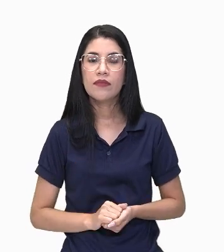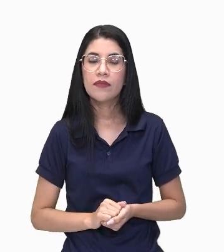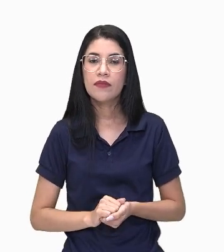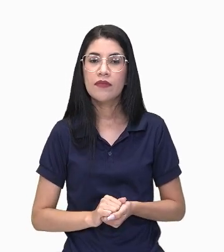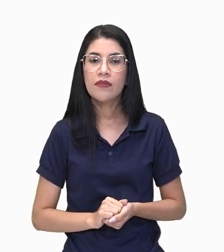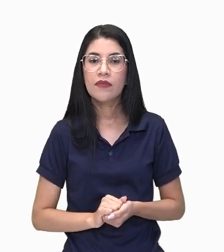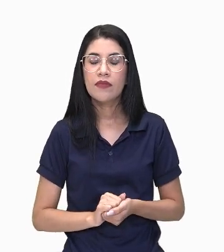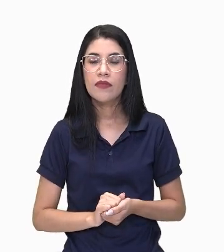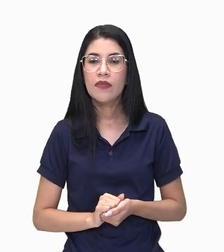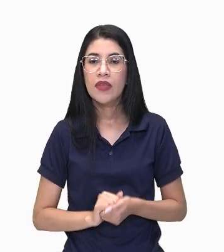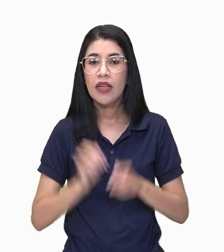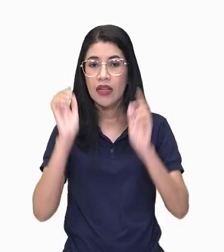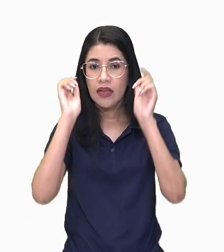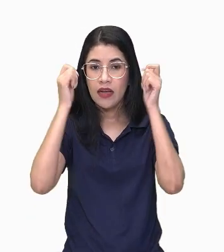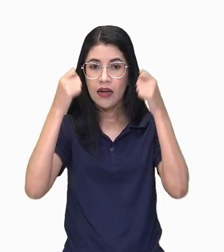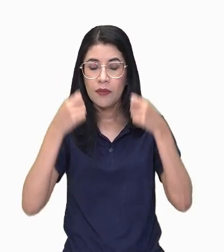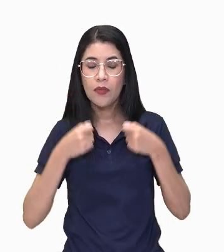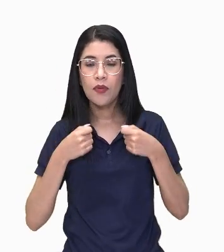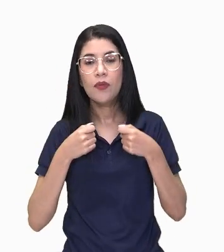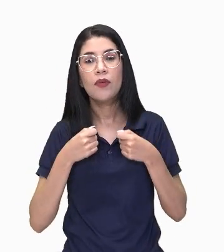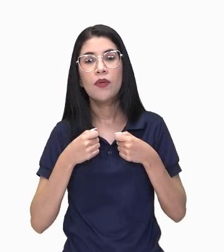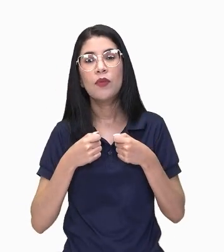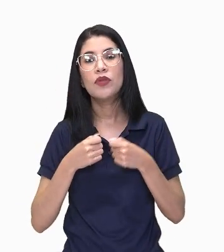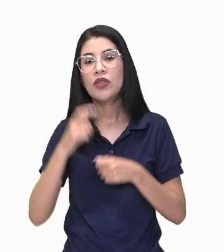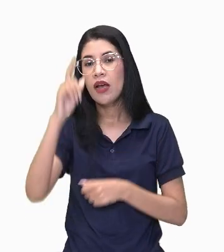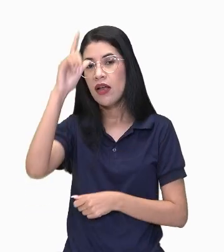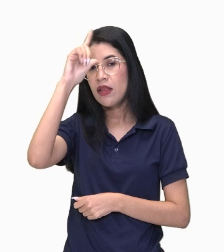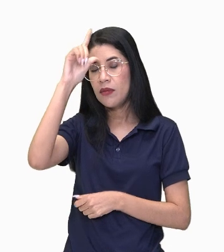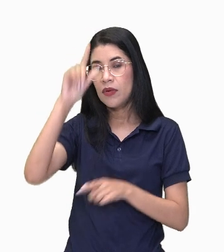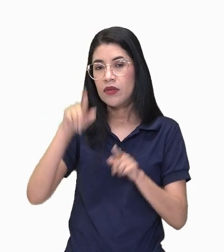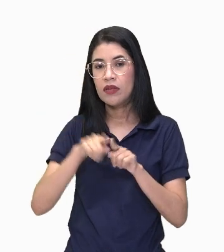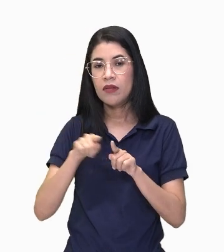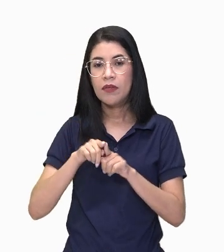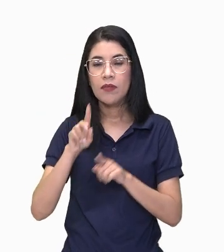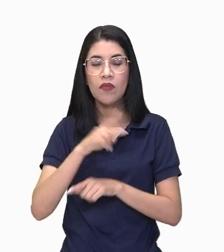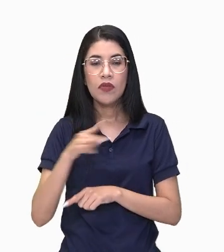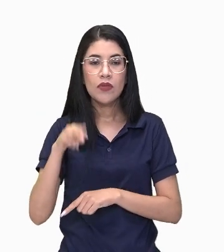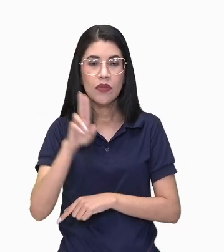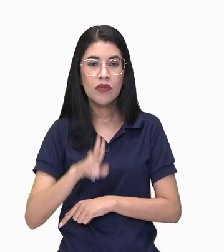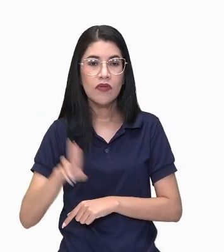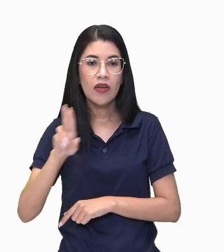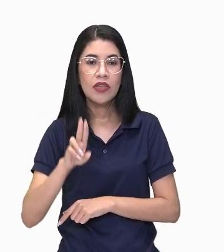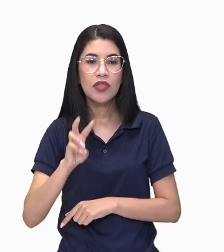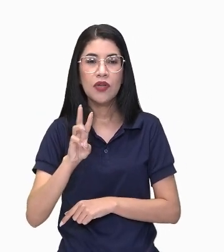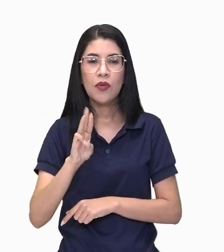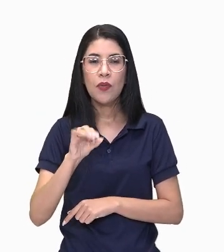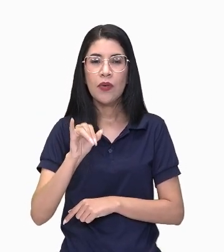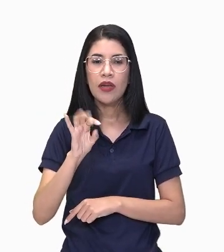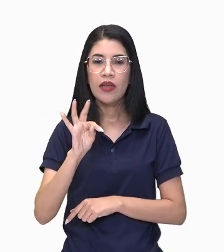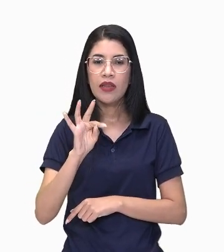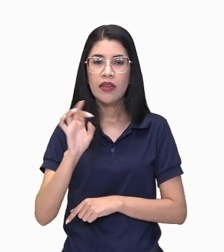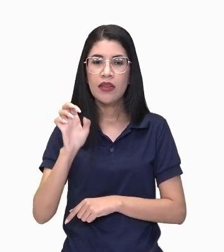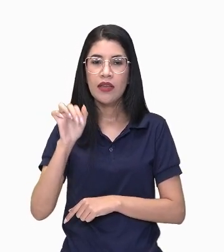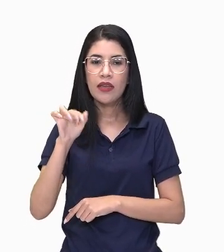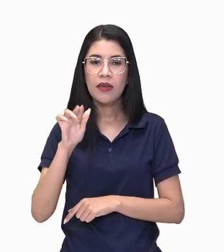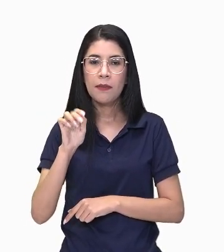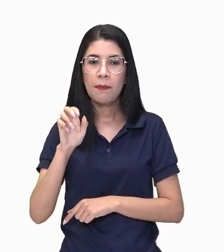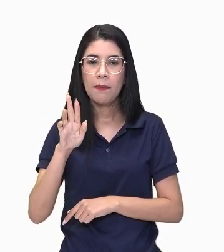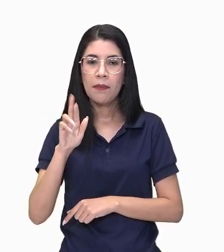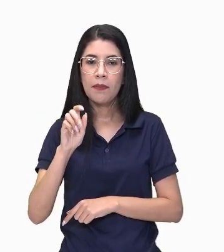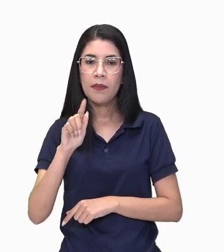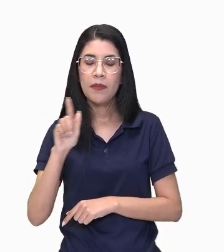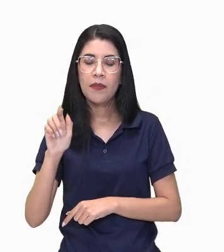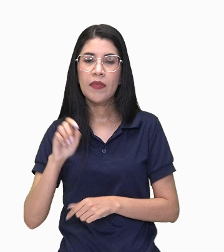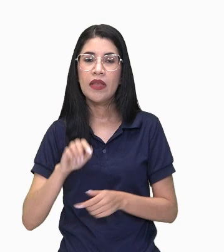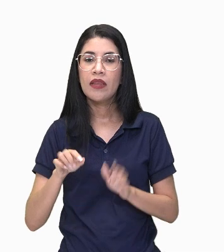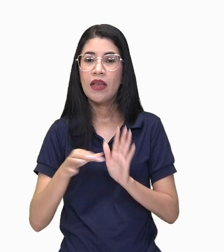1546. Ele era monge agostiniano alemão e professor da Universidade de Wittenberg. Crítico, negava